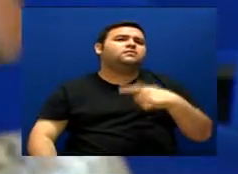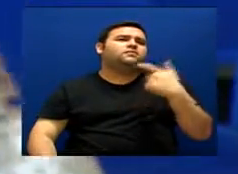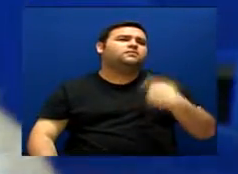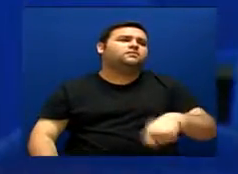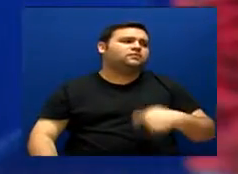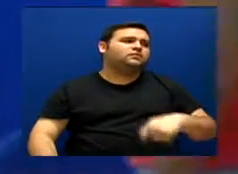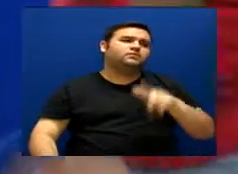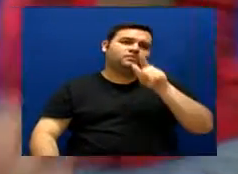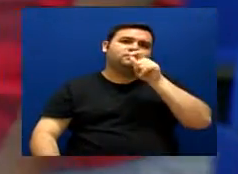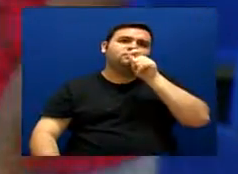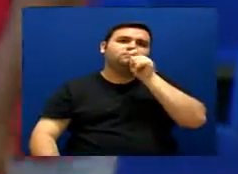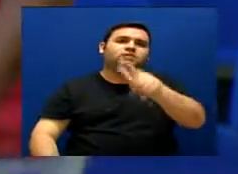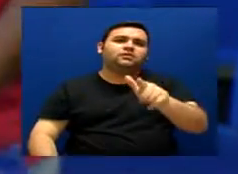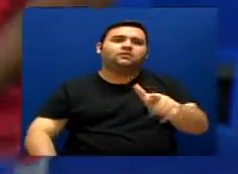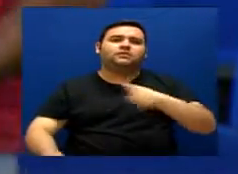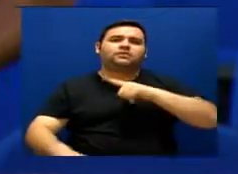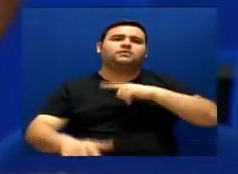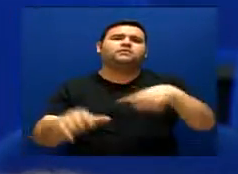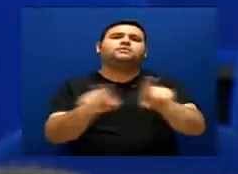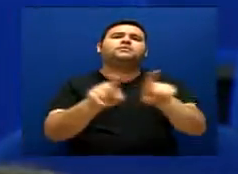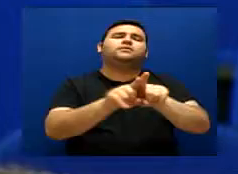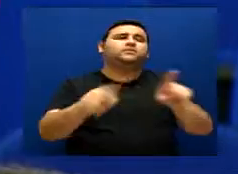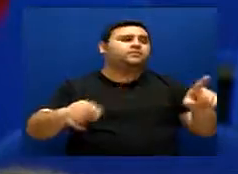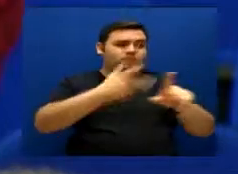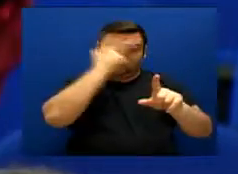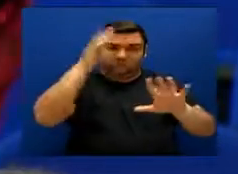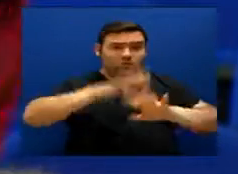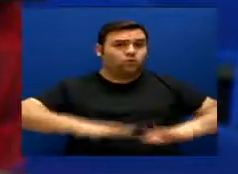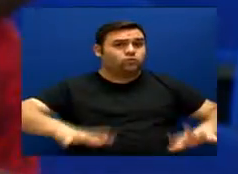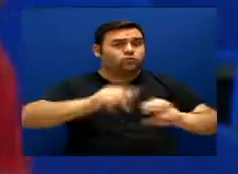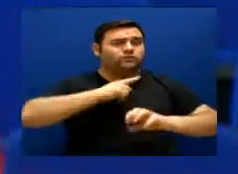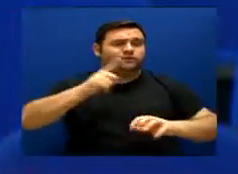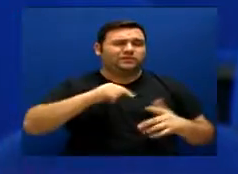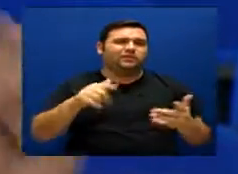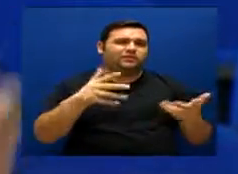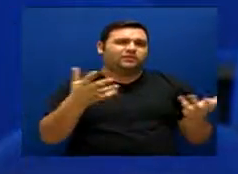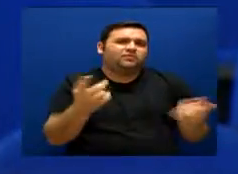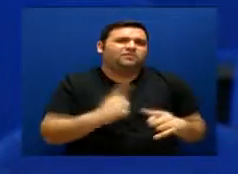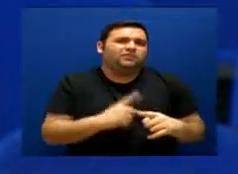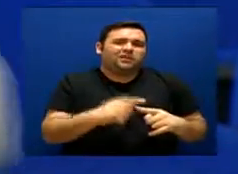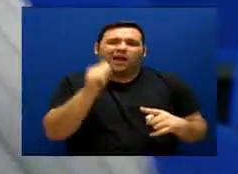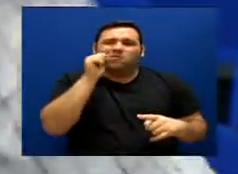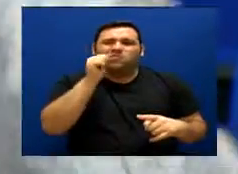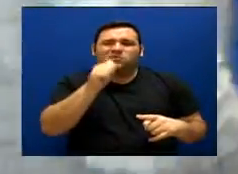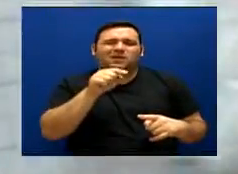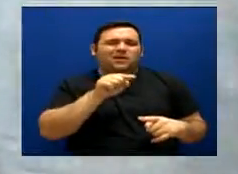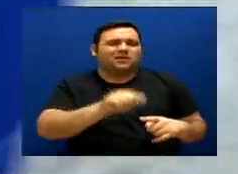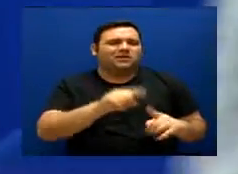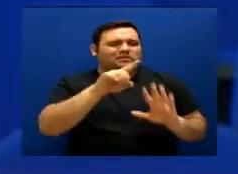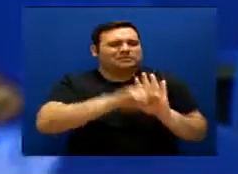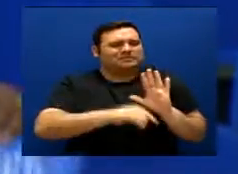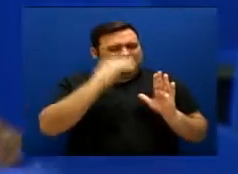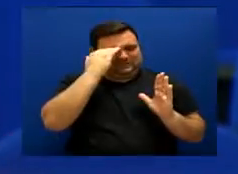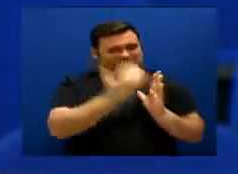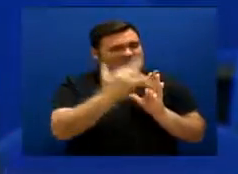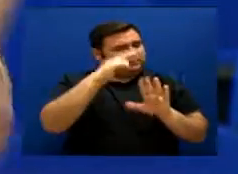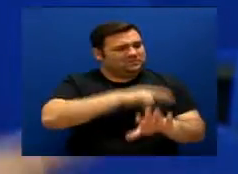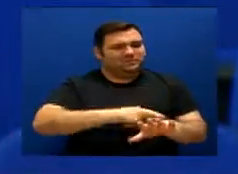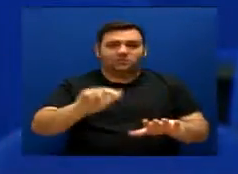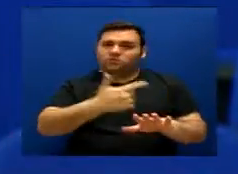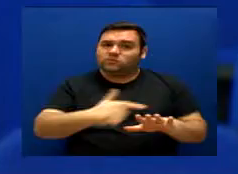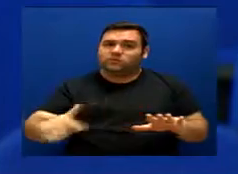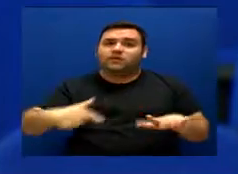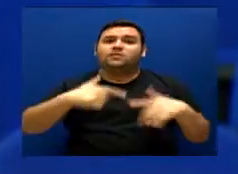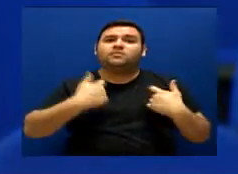que denunciar e reforçar que essa sociedade, a sociedade onde a mulher não tem o seu direito respeitado, que